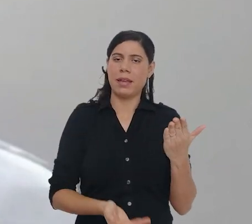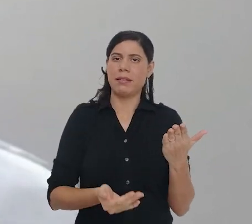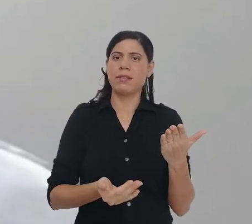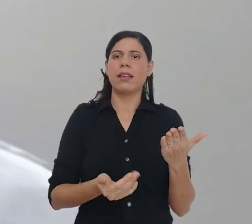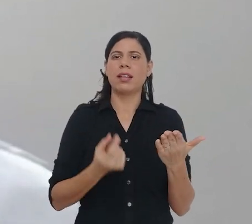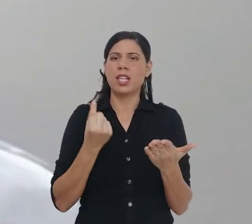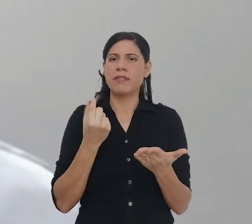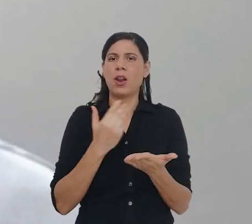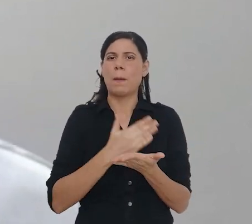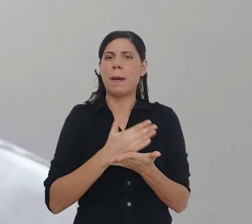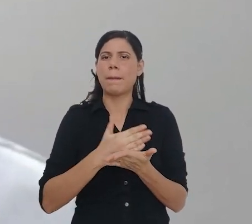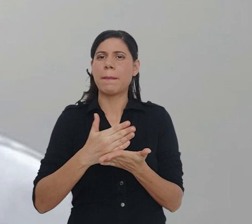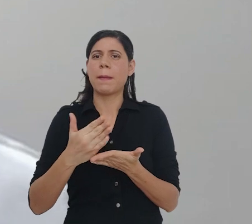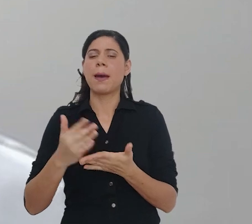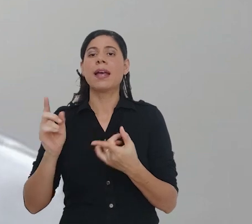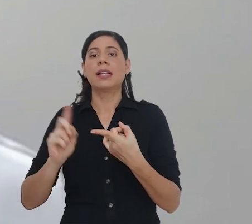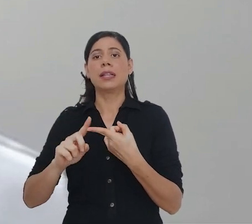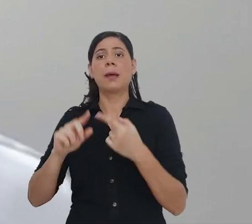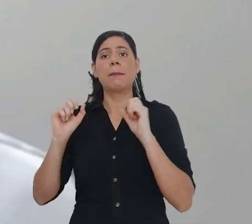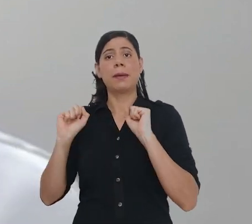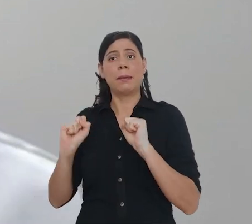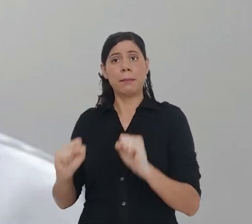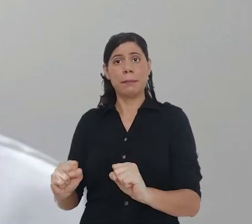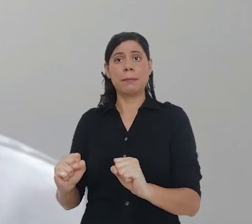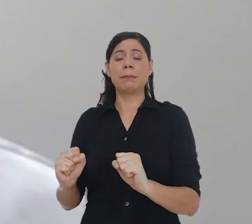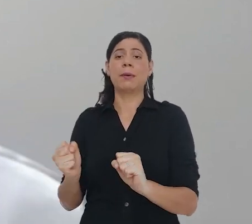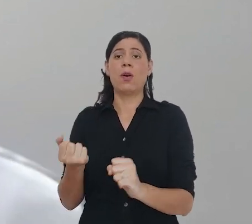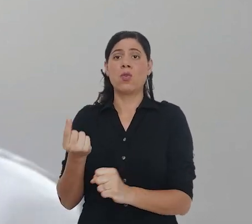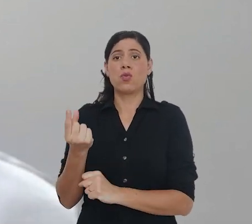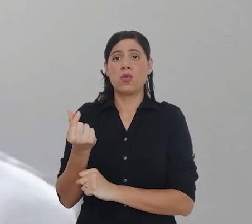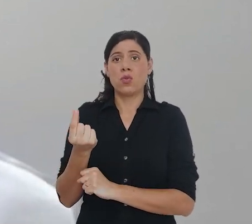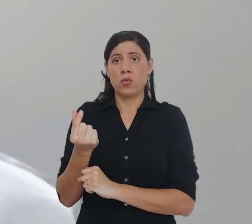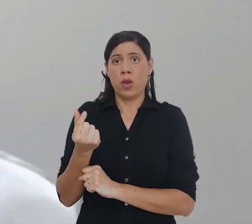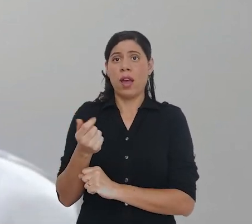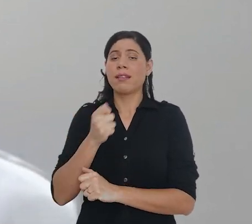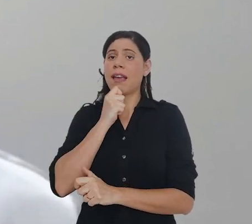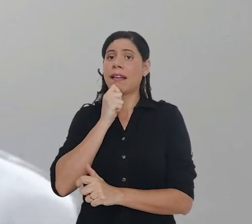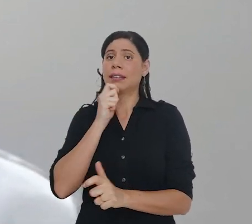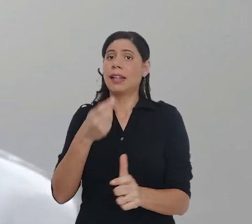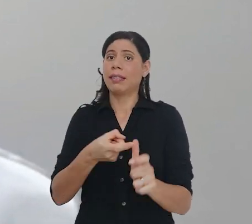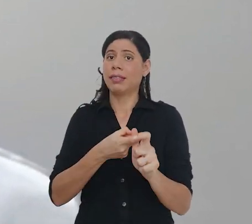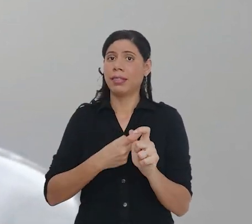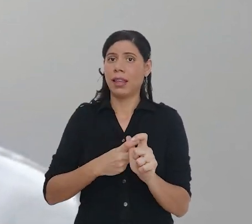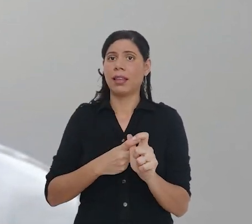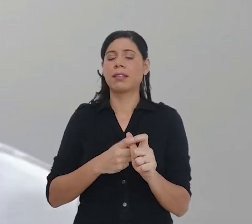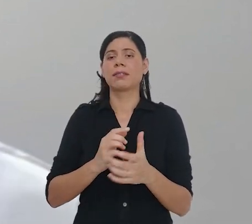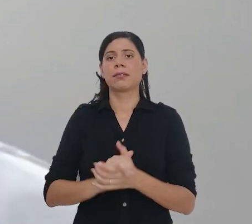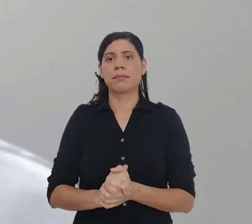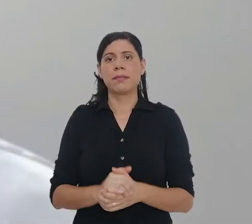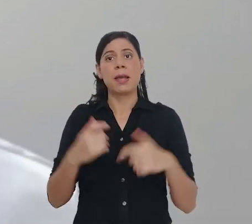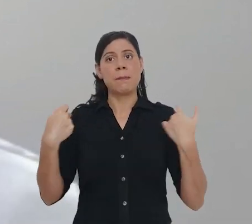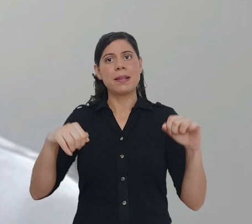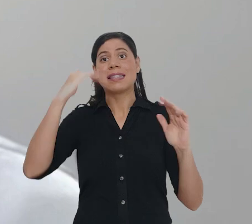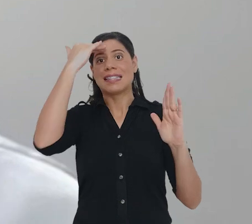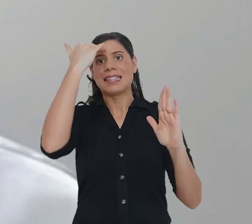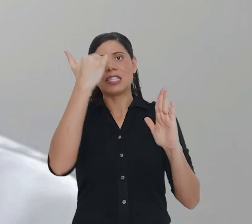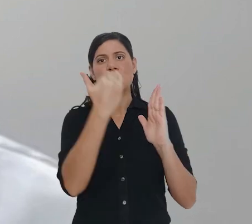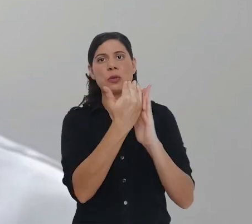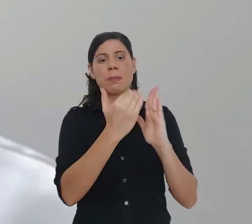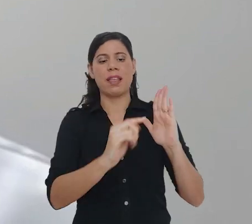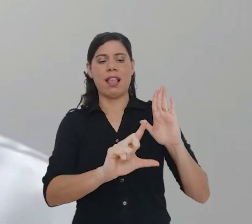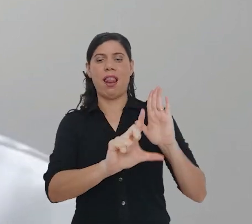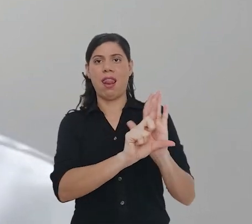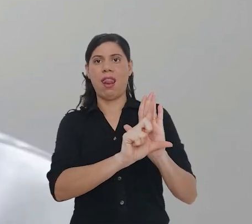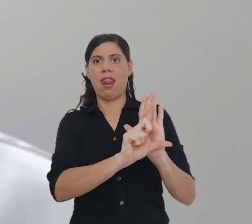perder o valor das parcelas, mas ele ainda pode ser executado com relação ao saldo devedor, né? E tem que seguir o que a